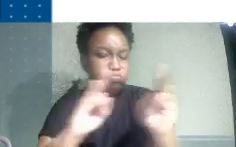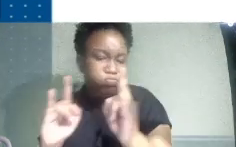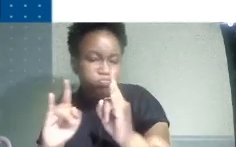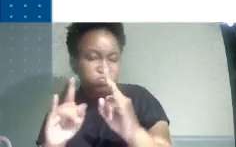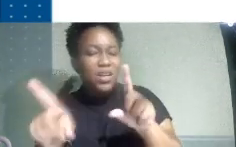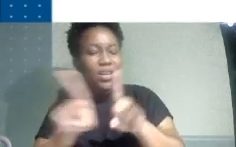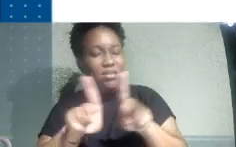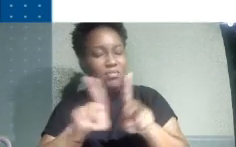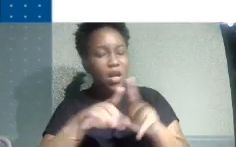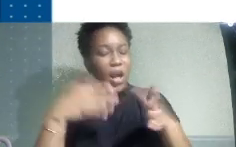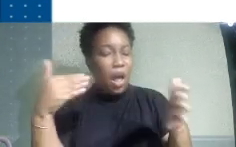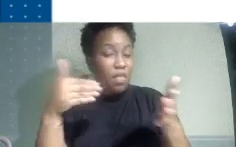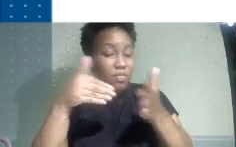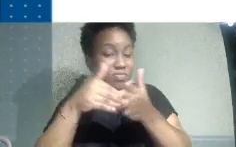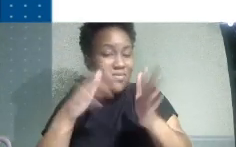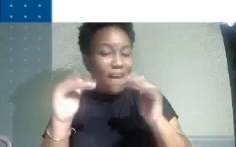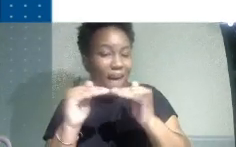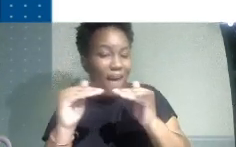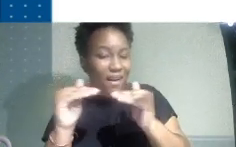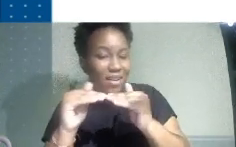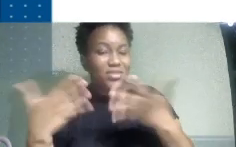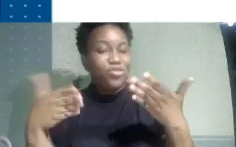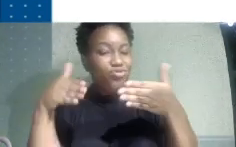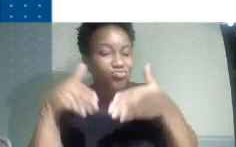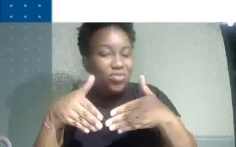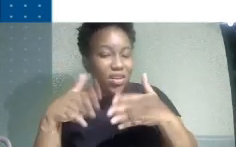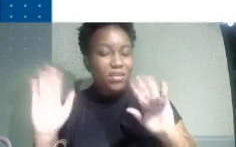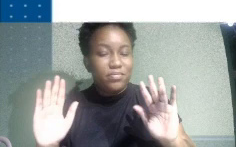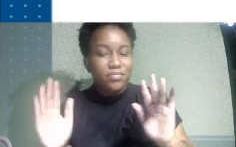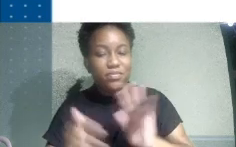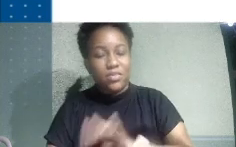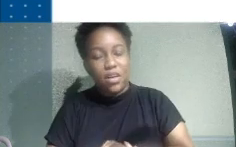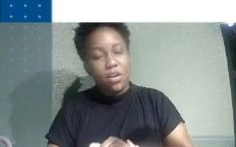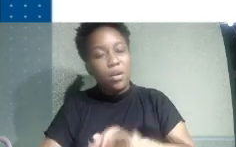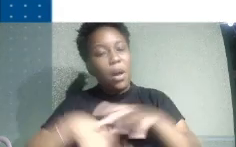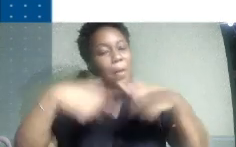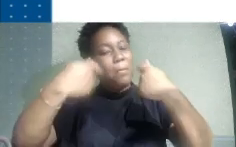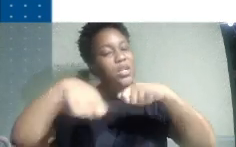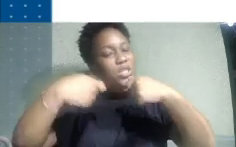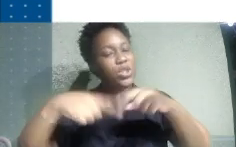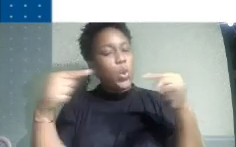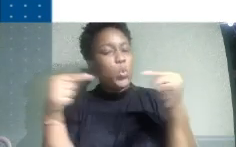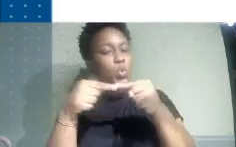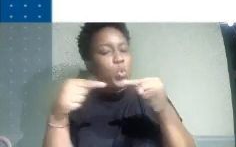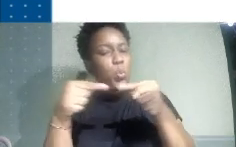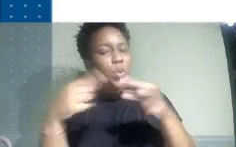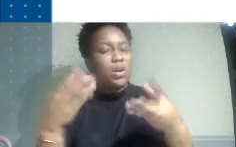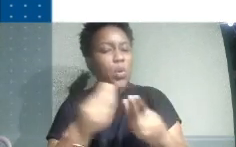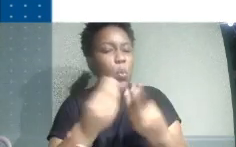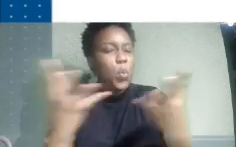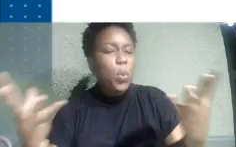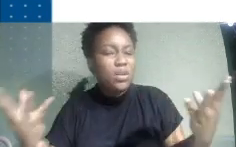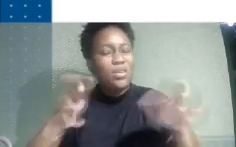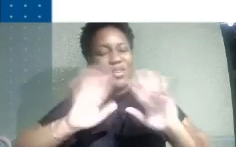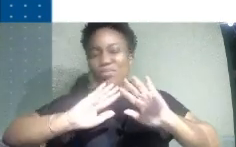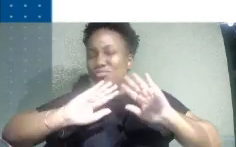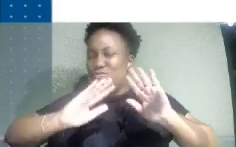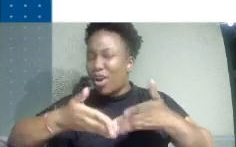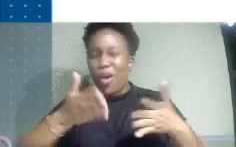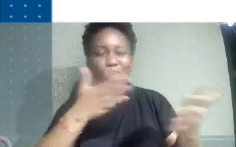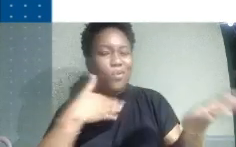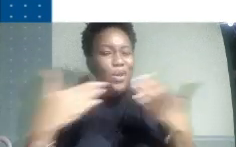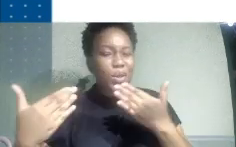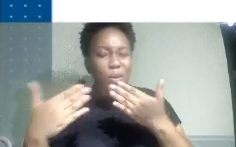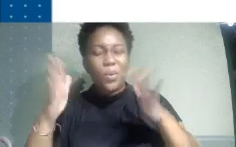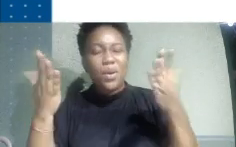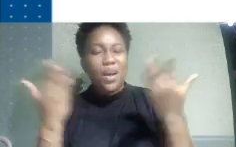que é feita a instalação? Primeiro precisa ser determinado o tipo de fornecimento, é o que a gente acabou de conversar.